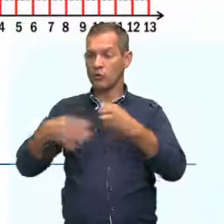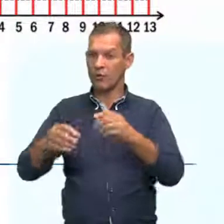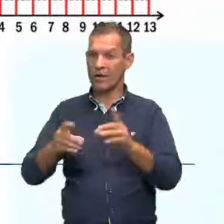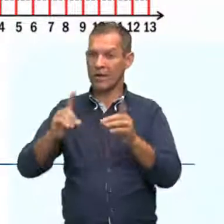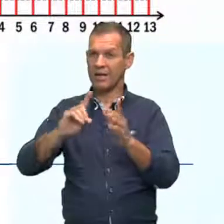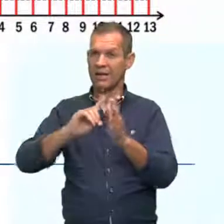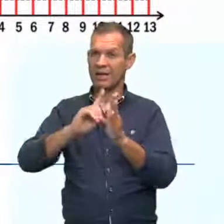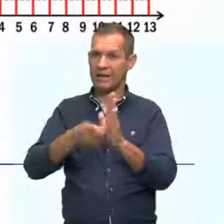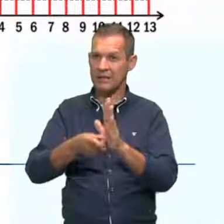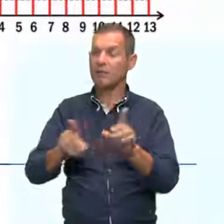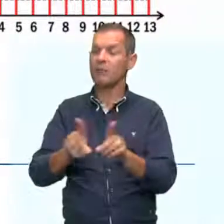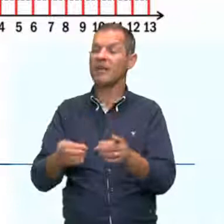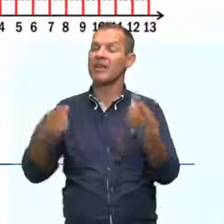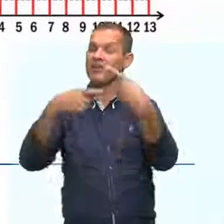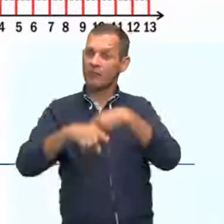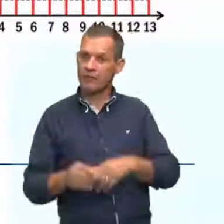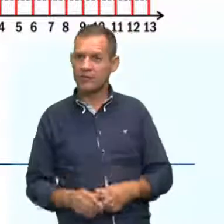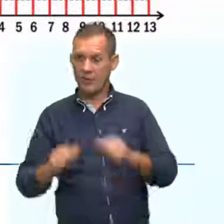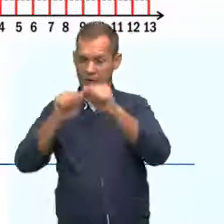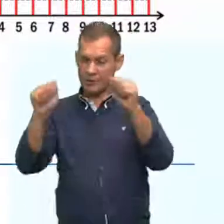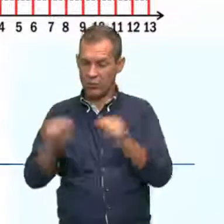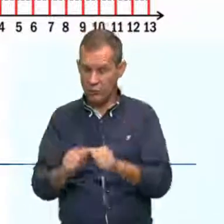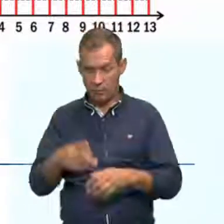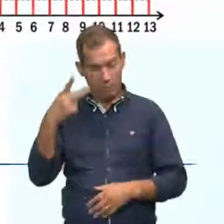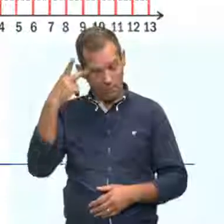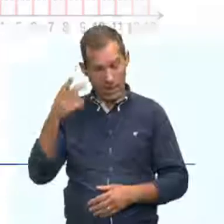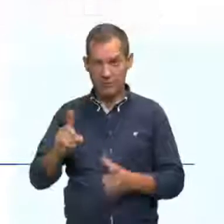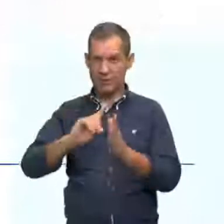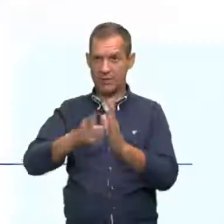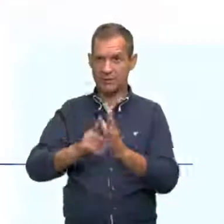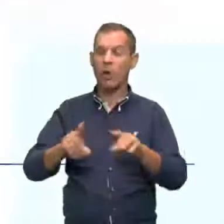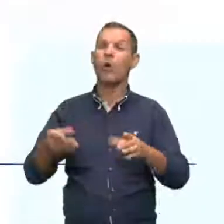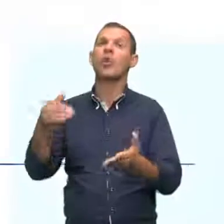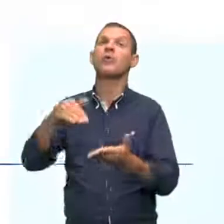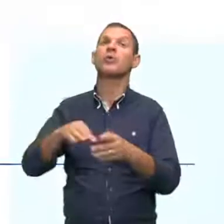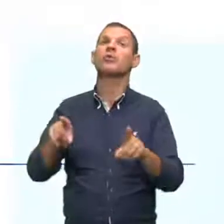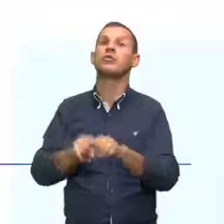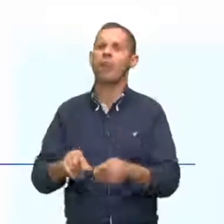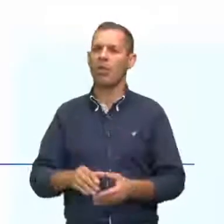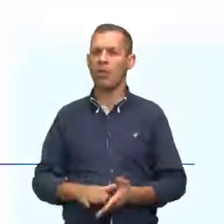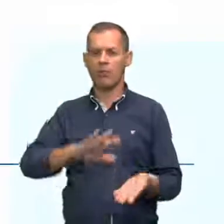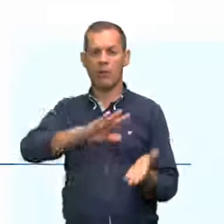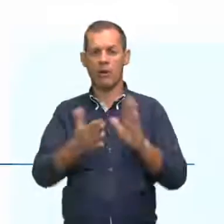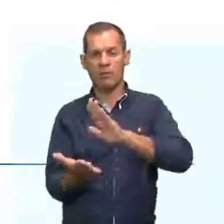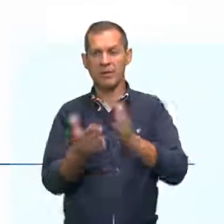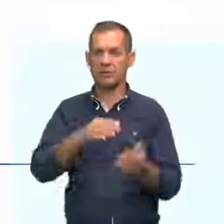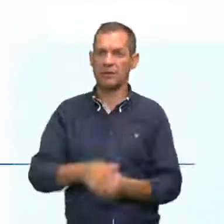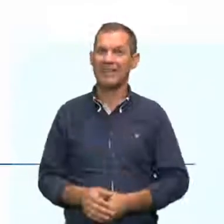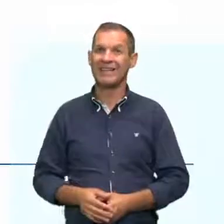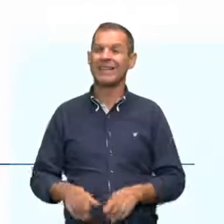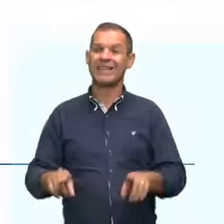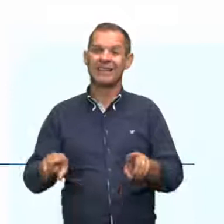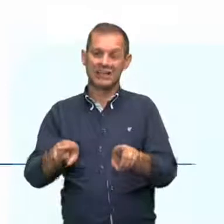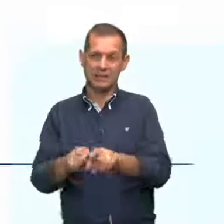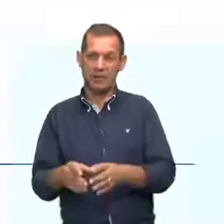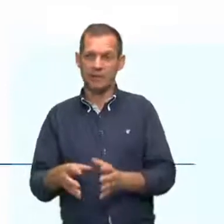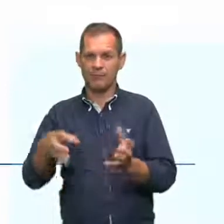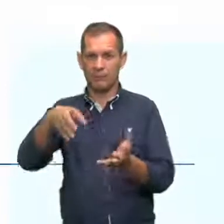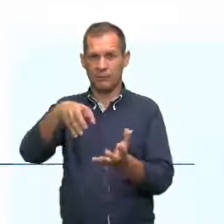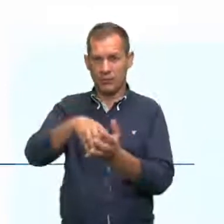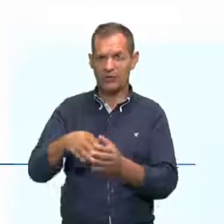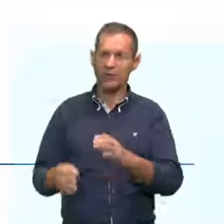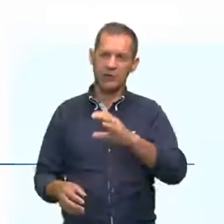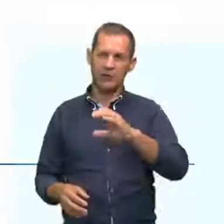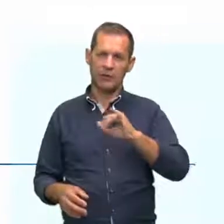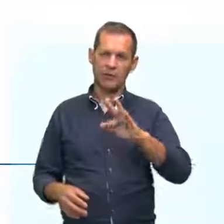você quiser fazer a conversão analógico-digital. E por último, o embaralhamento, com a cifra de César,